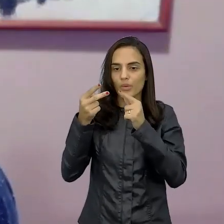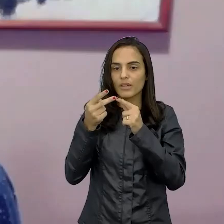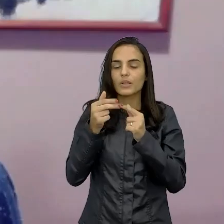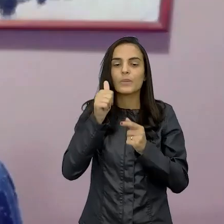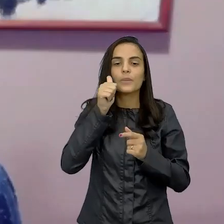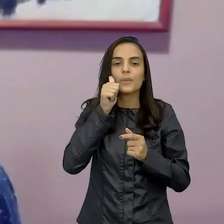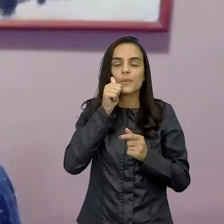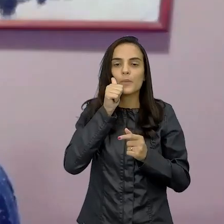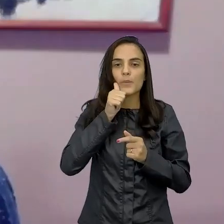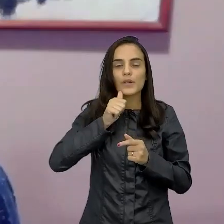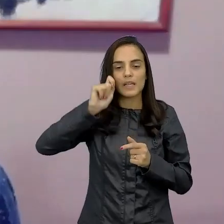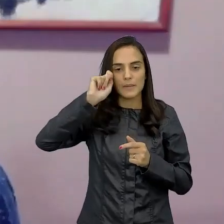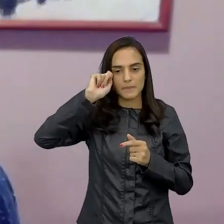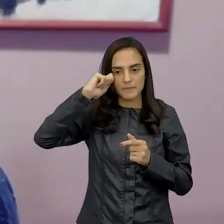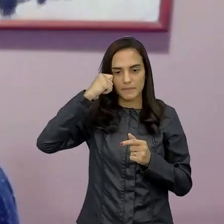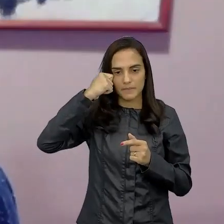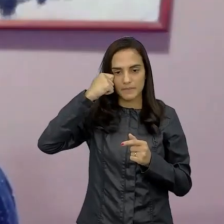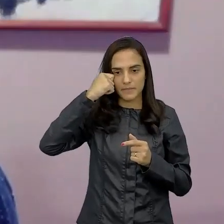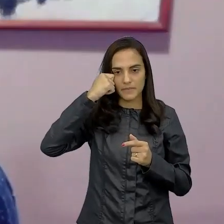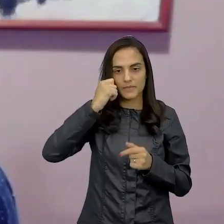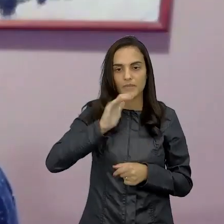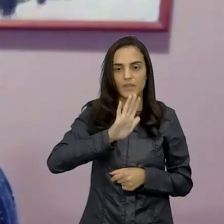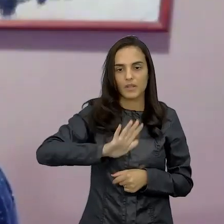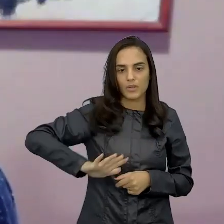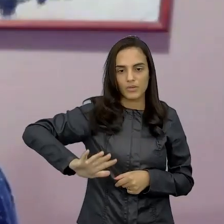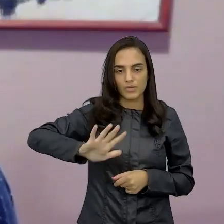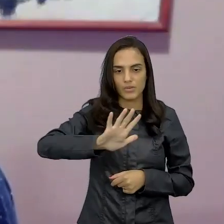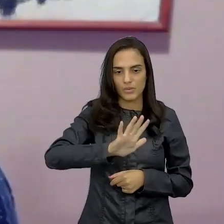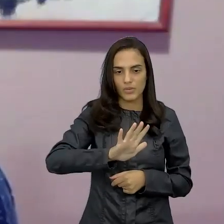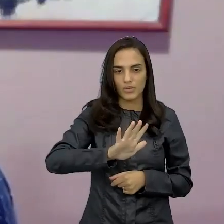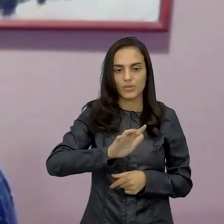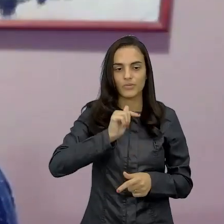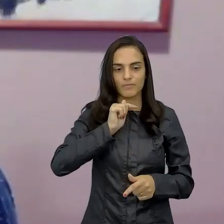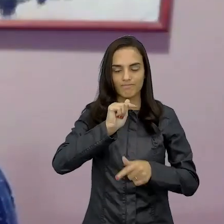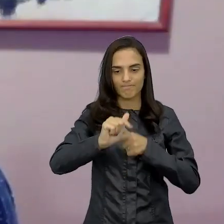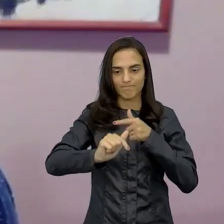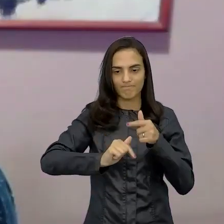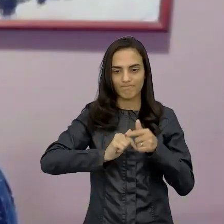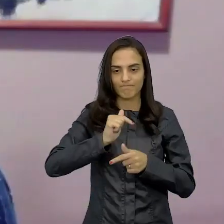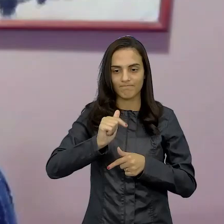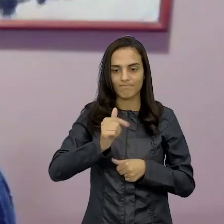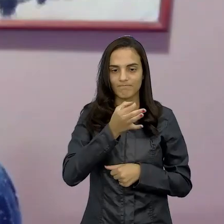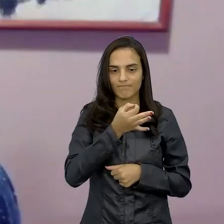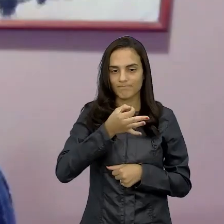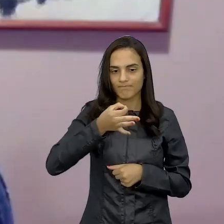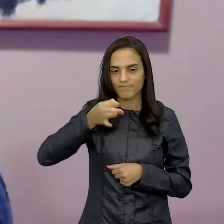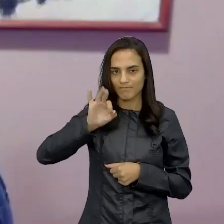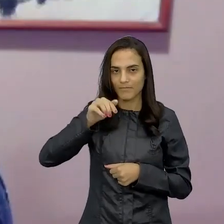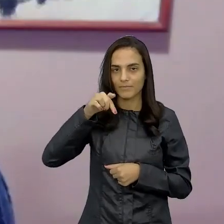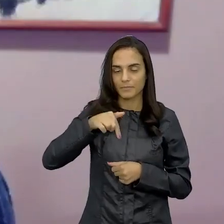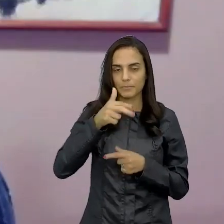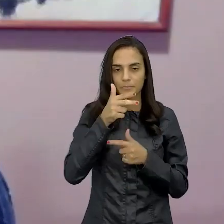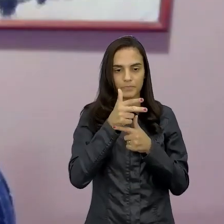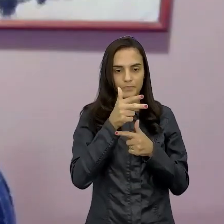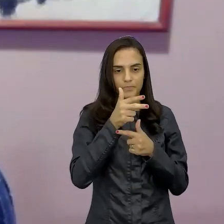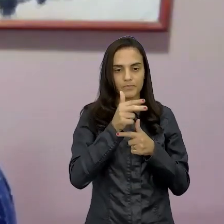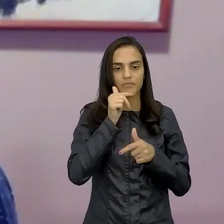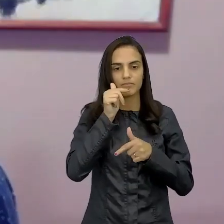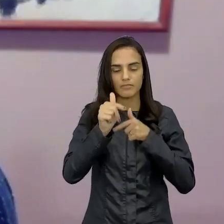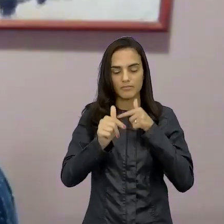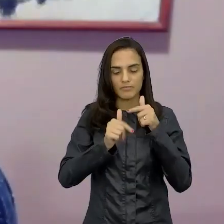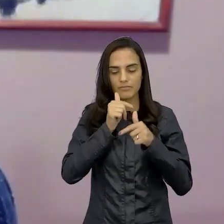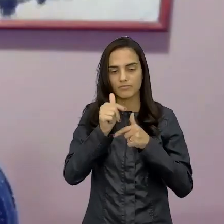negra. Eu desejo a todos um excelente trabalho durante essa transmissão em que